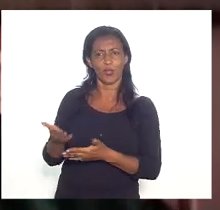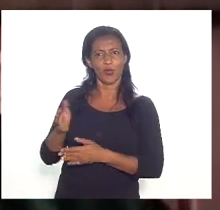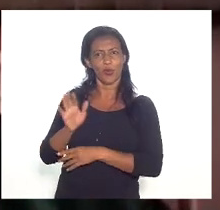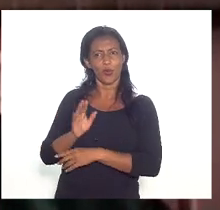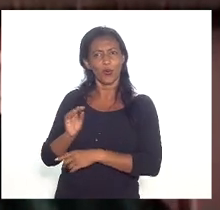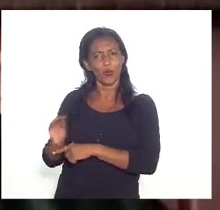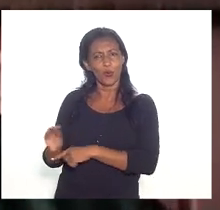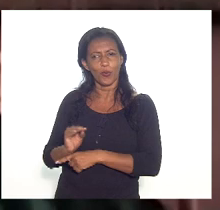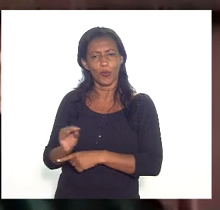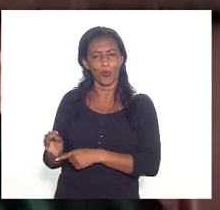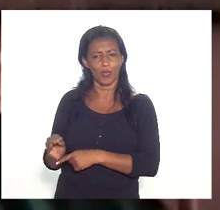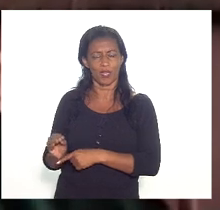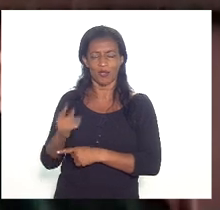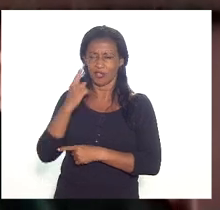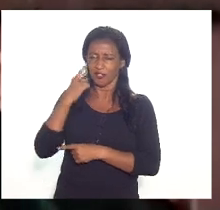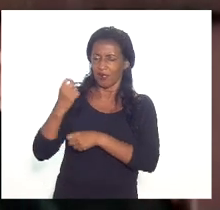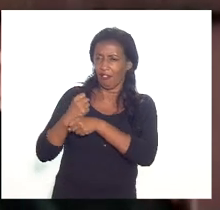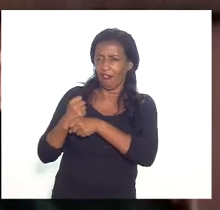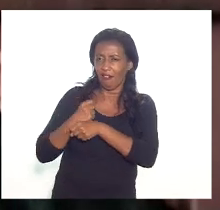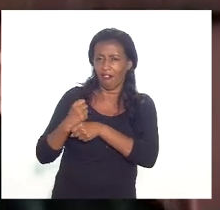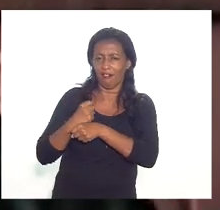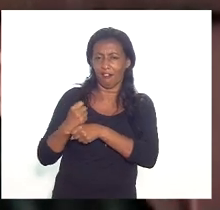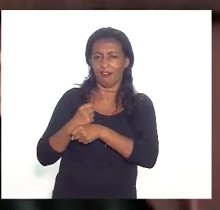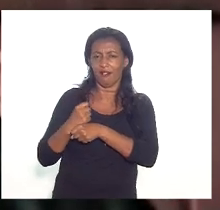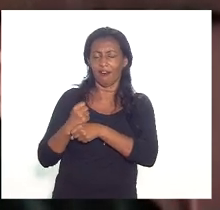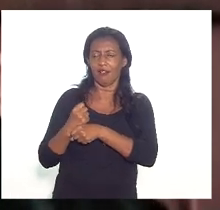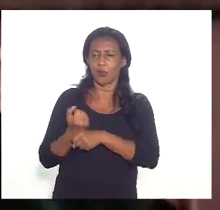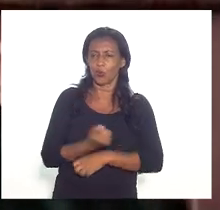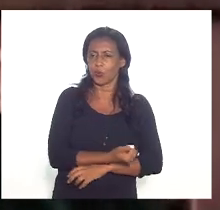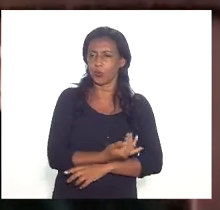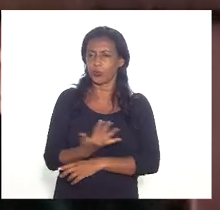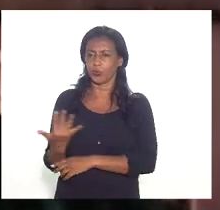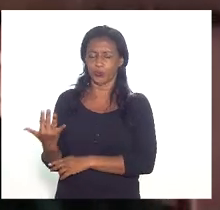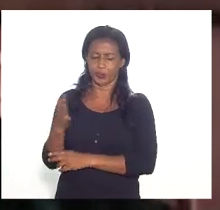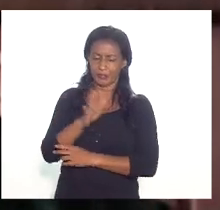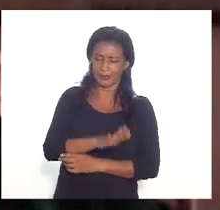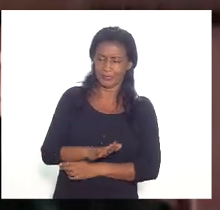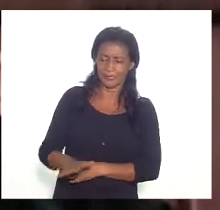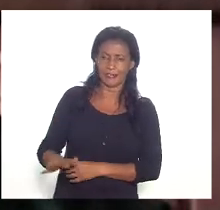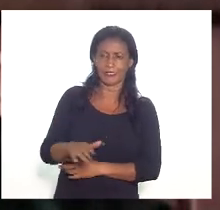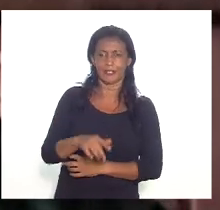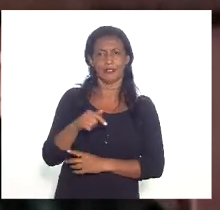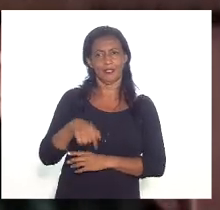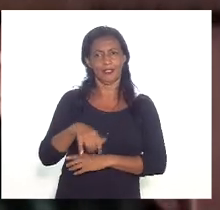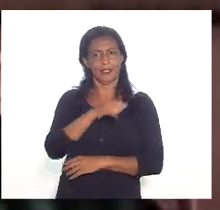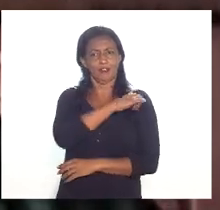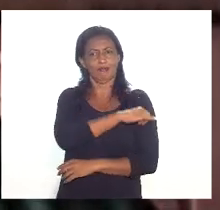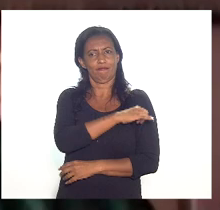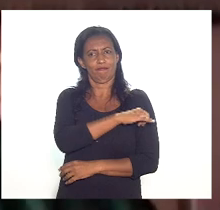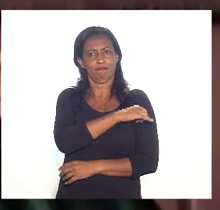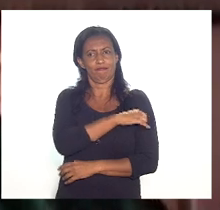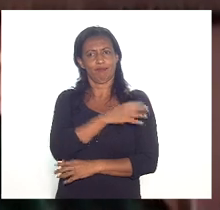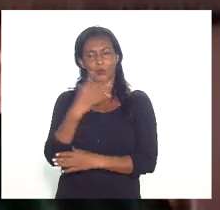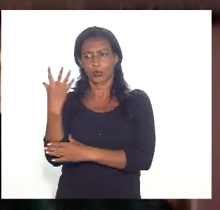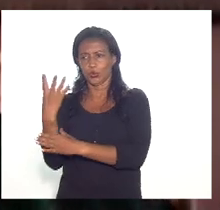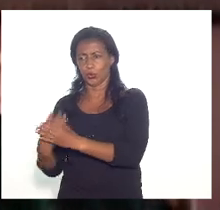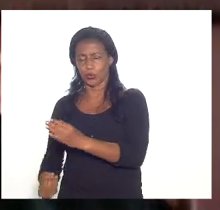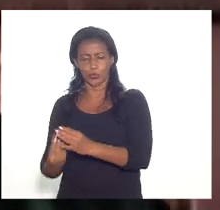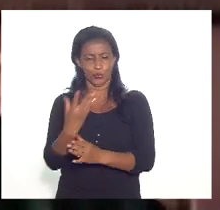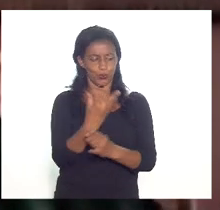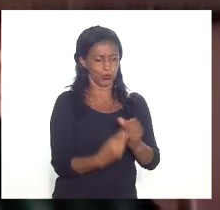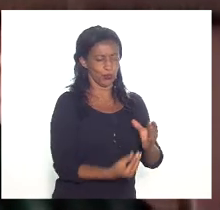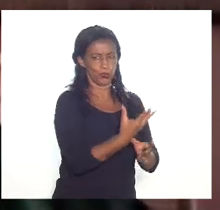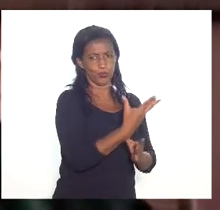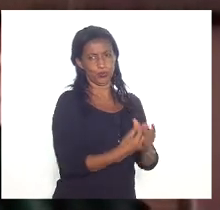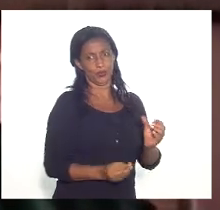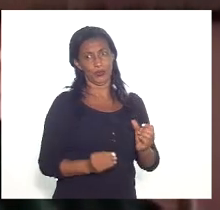longo dos anos morticínio de crianças aqui no estado do Rio de Janeiro, o desaparecimento de